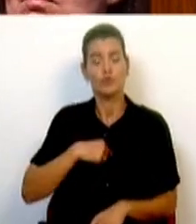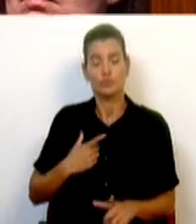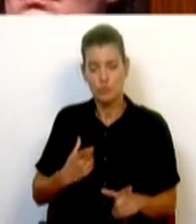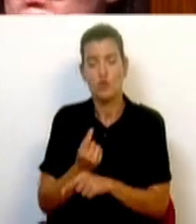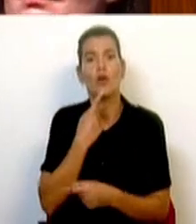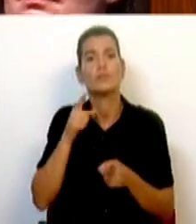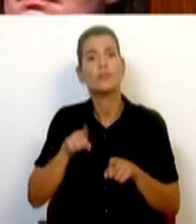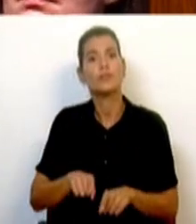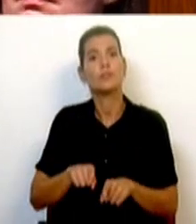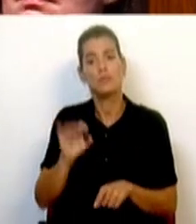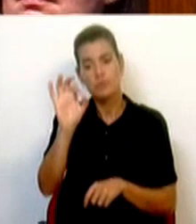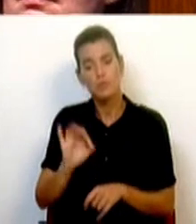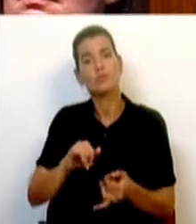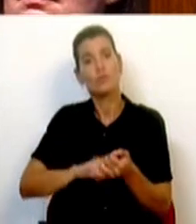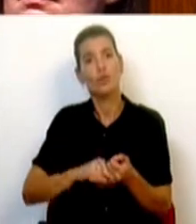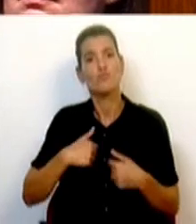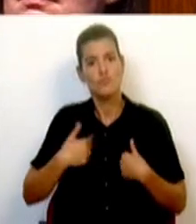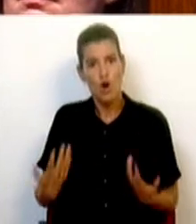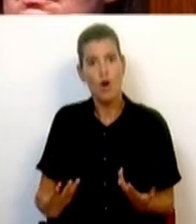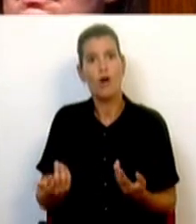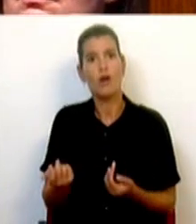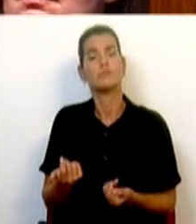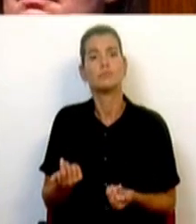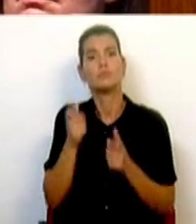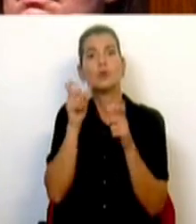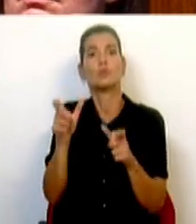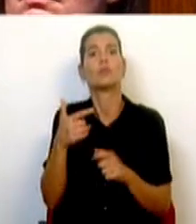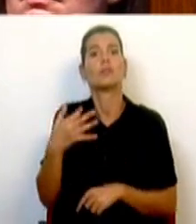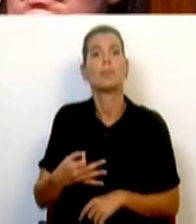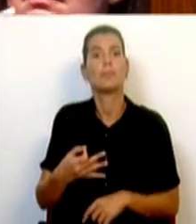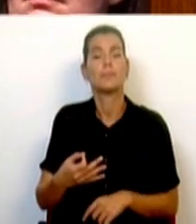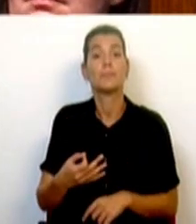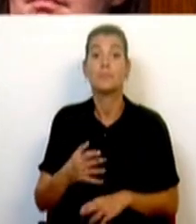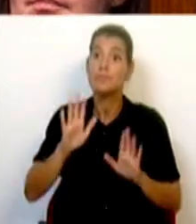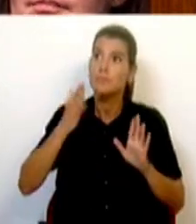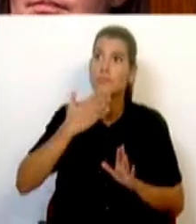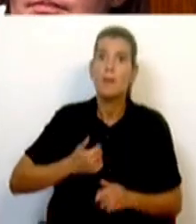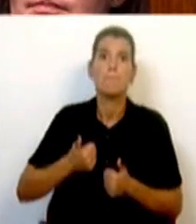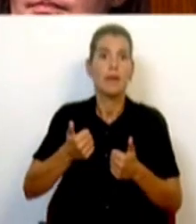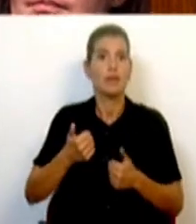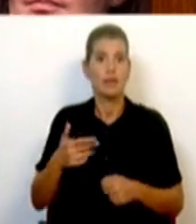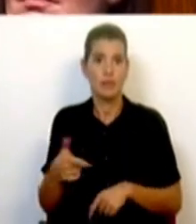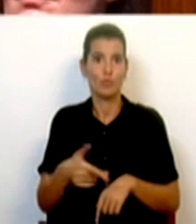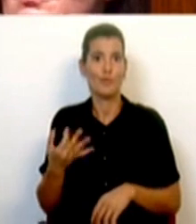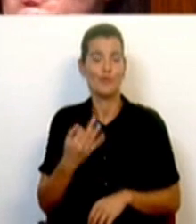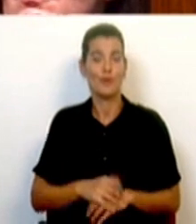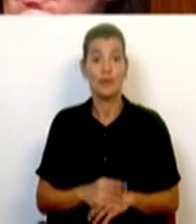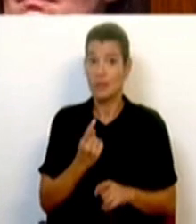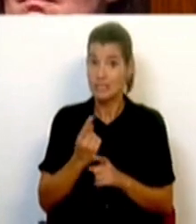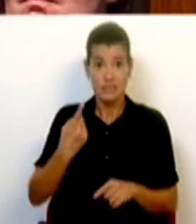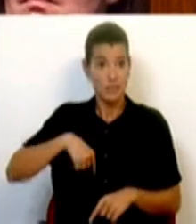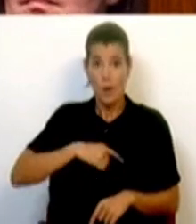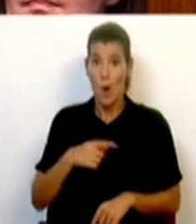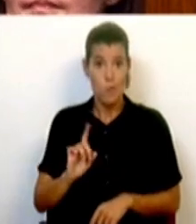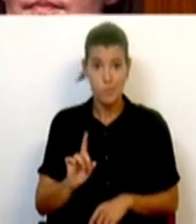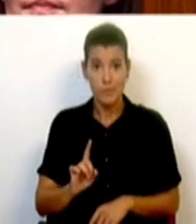o capital necessário para podermos ter uma posição de controle da TAP. E ainda bem que o fizemos nessa altura, porque se não o tivéssemos